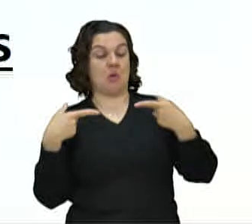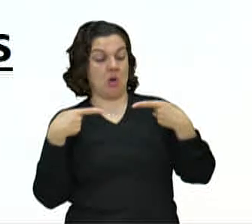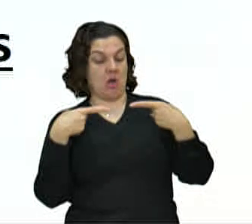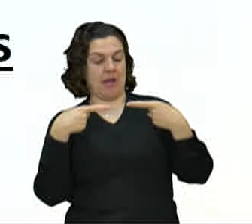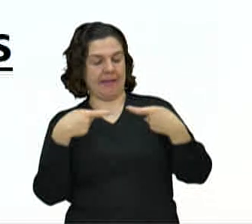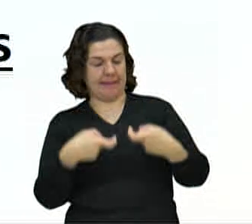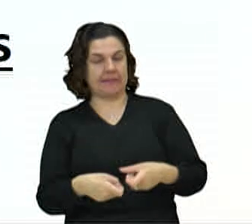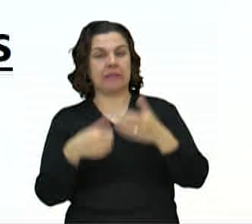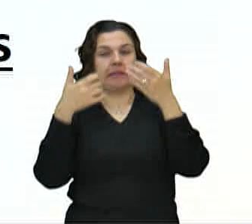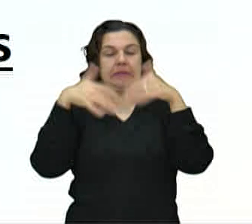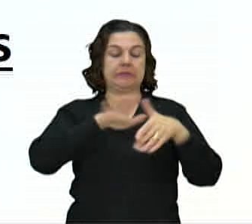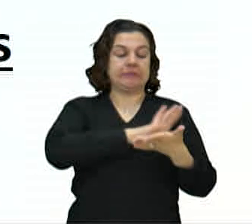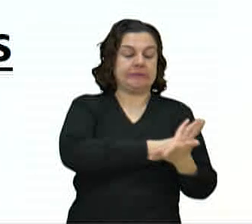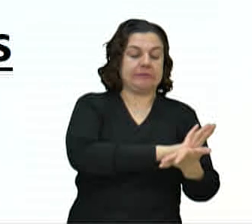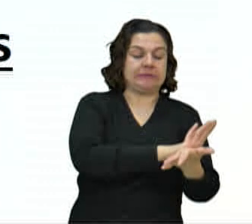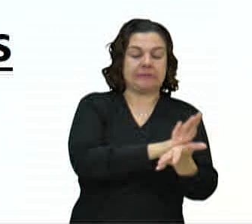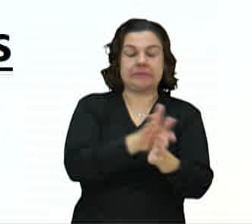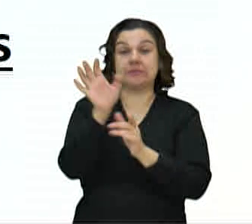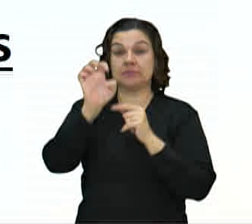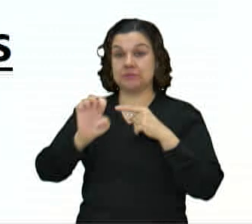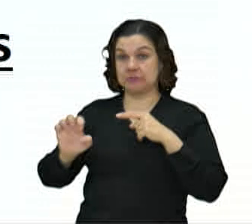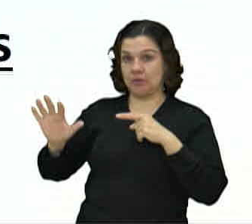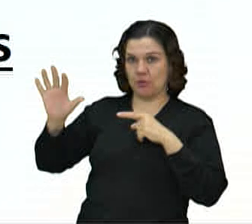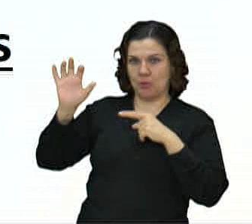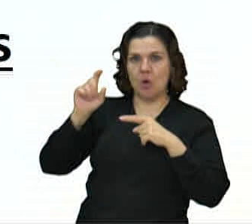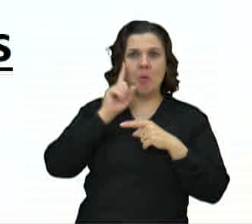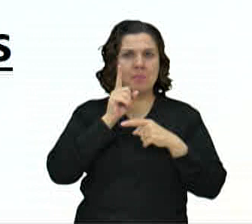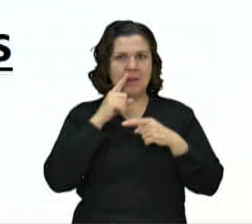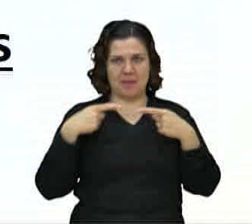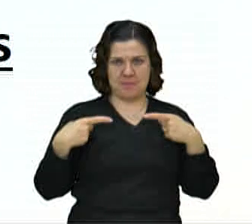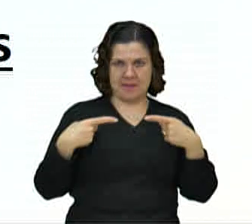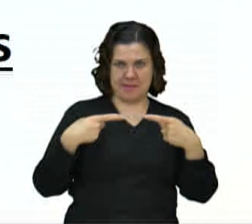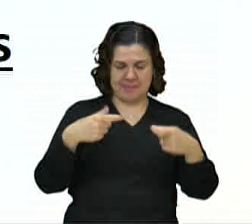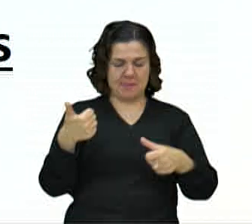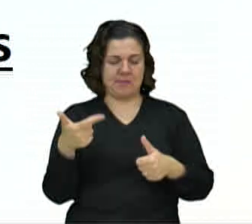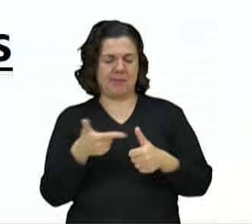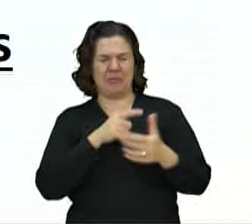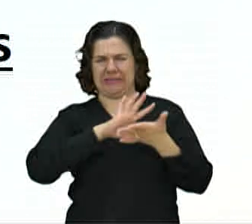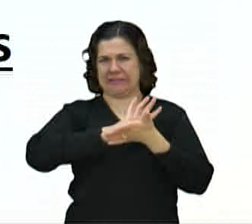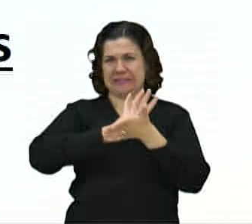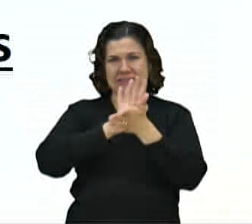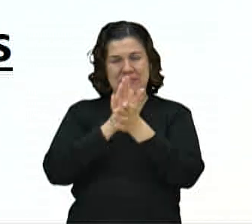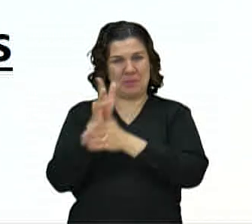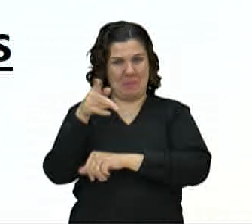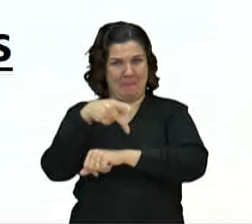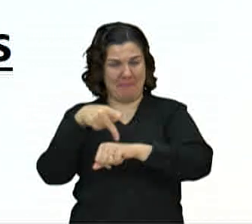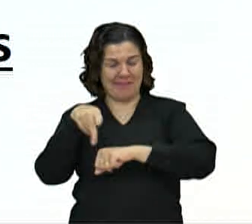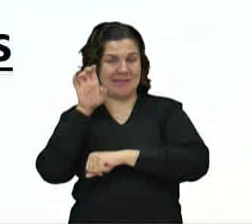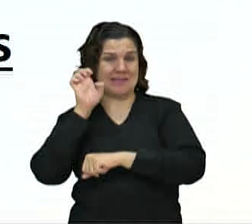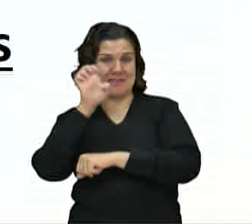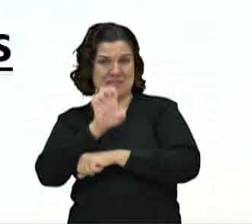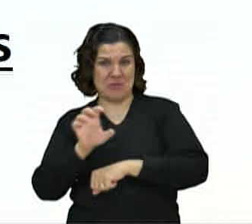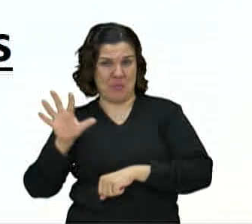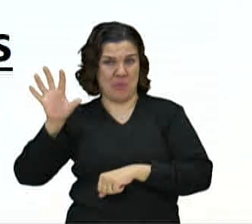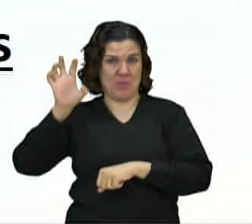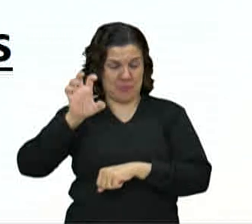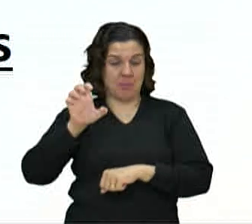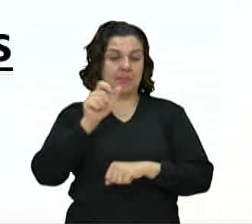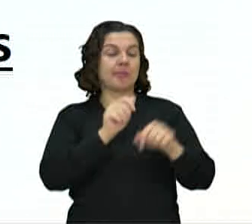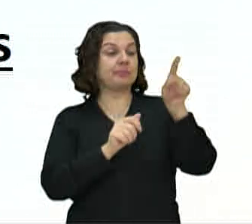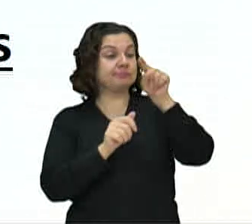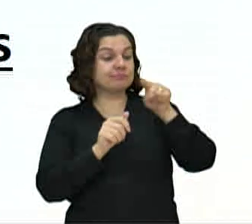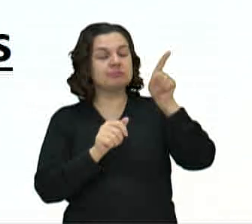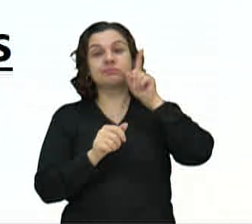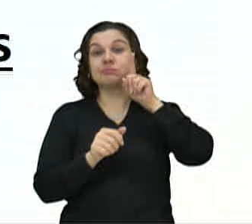foi muito destrutiva na Europa. Lembra? A Primeira Guerra Mundial destruiu muitos países da Europa. O território dos